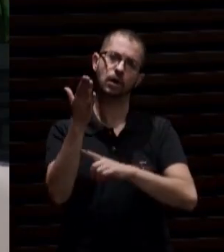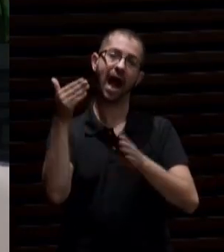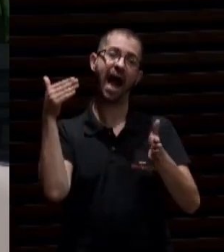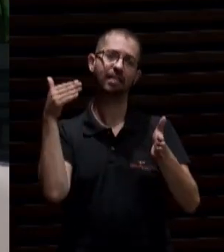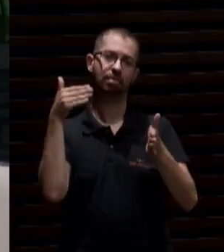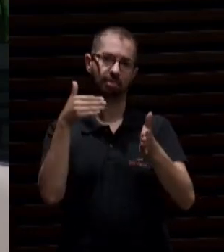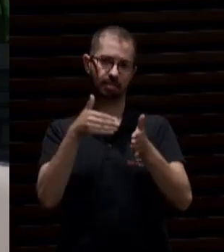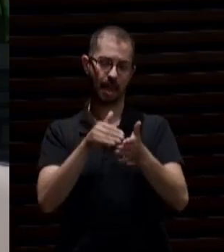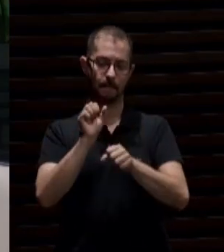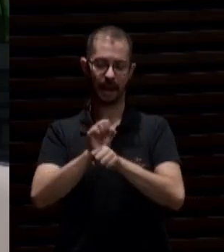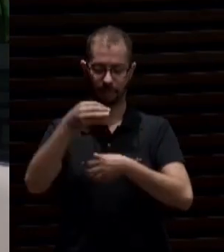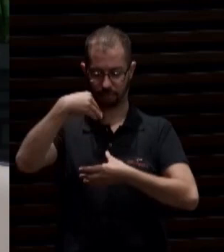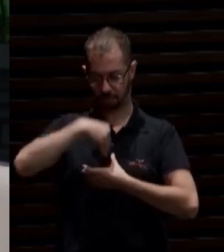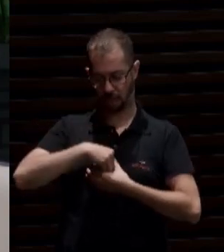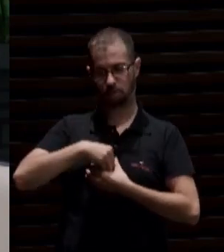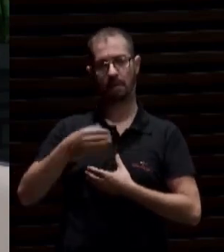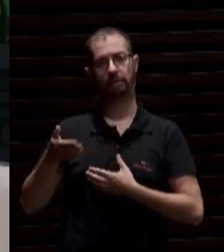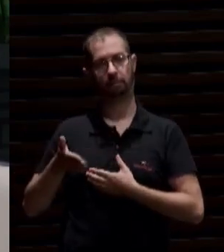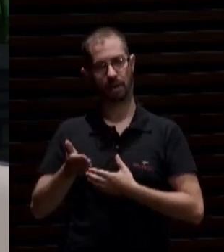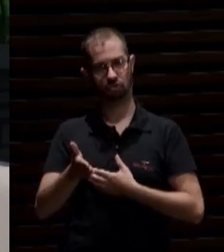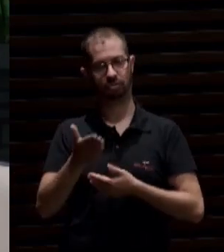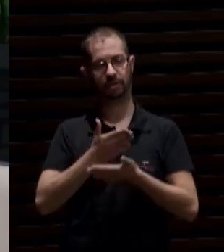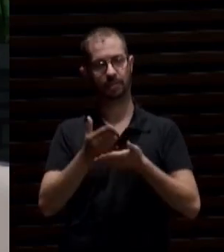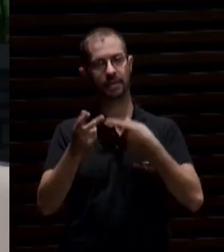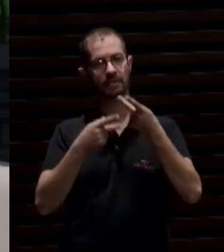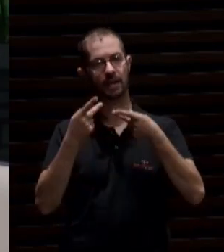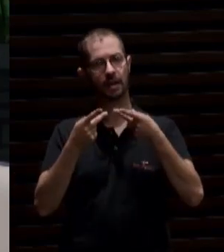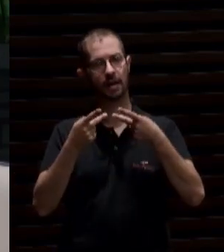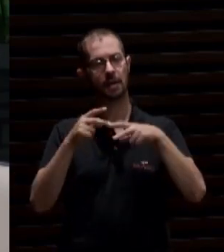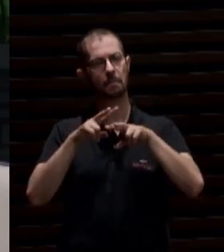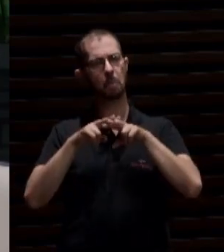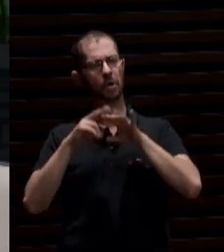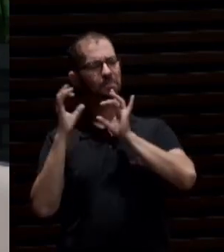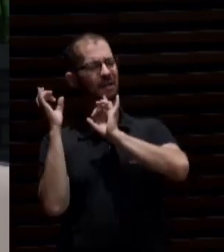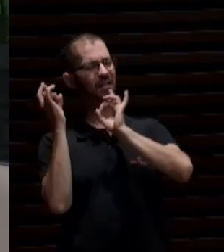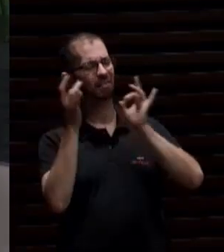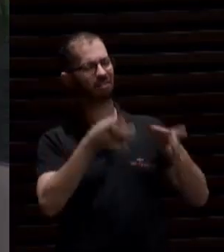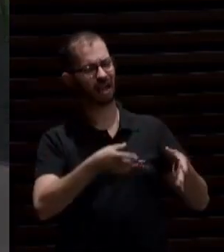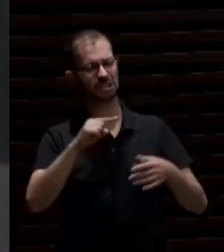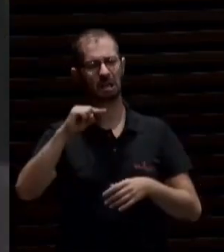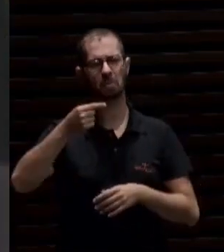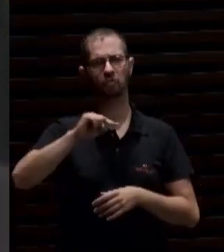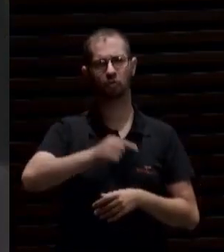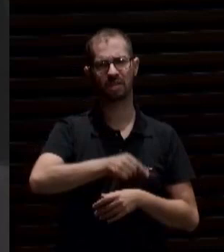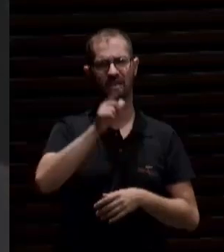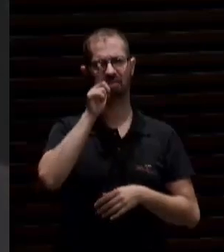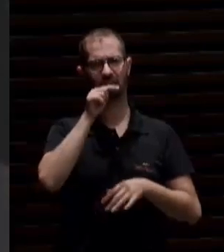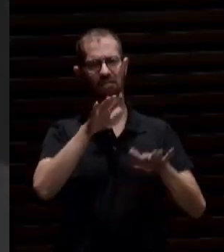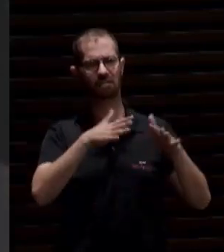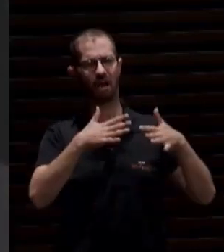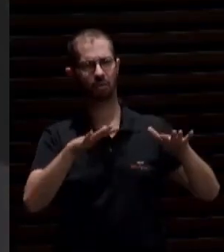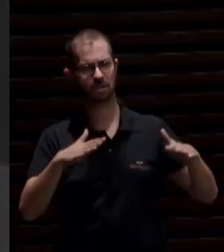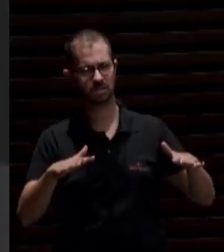no ventre do grande peixe. E ele começa dizendo assim: pois me lançaste nas profundezas das águas.